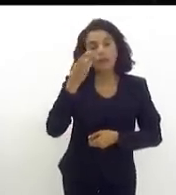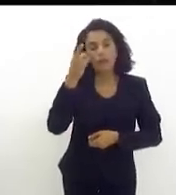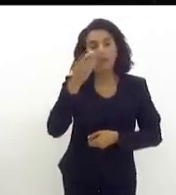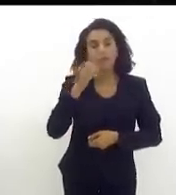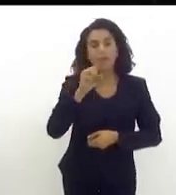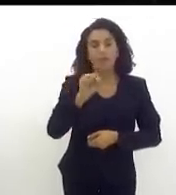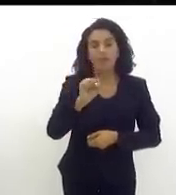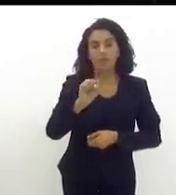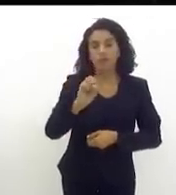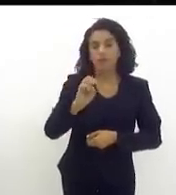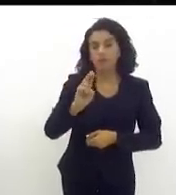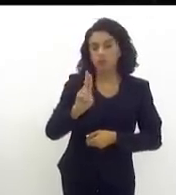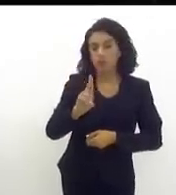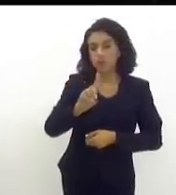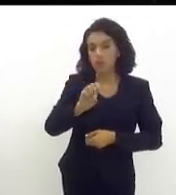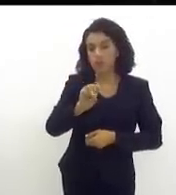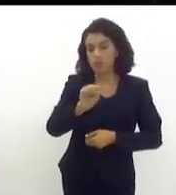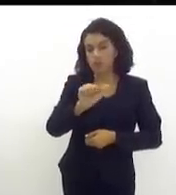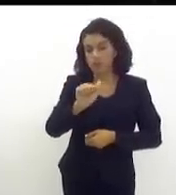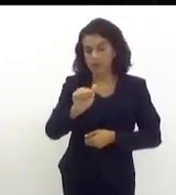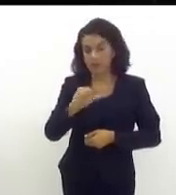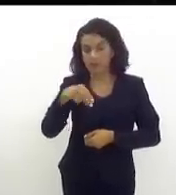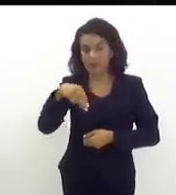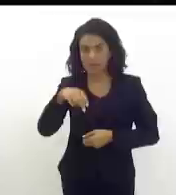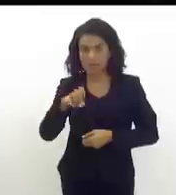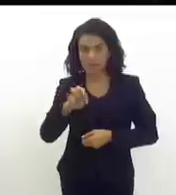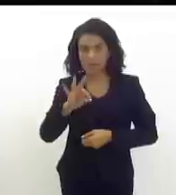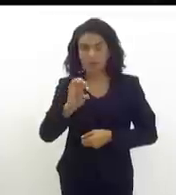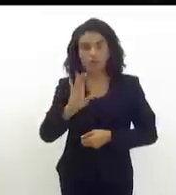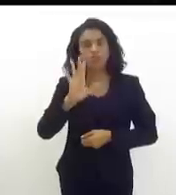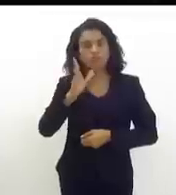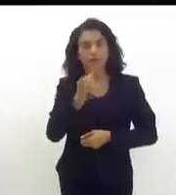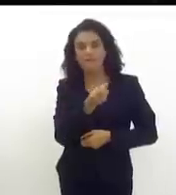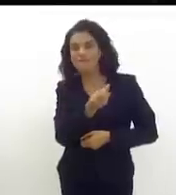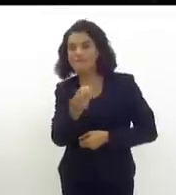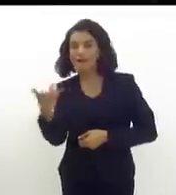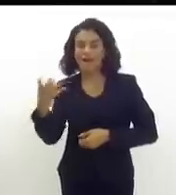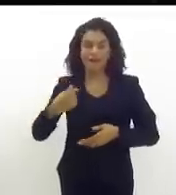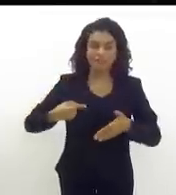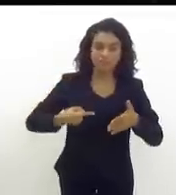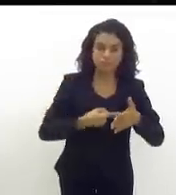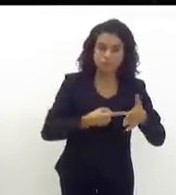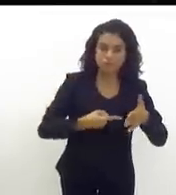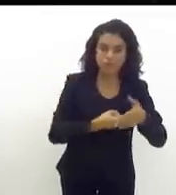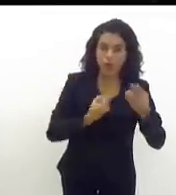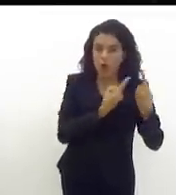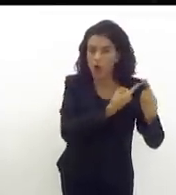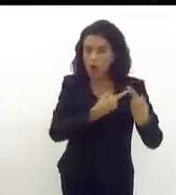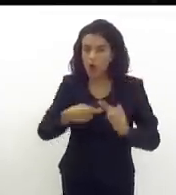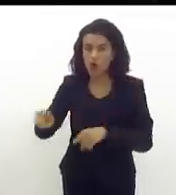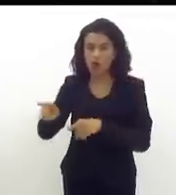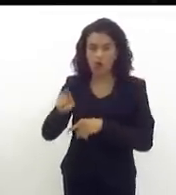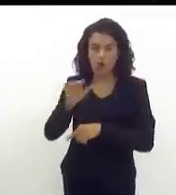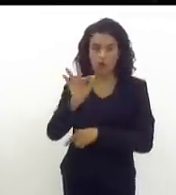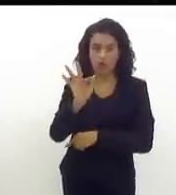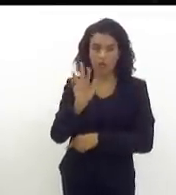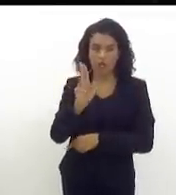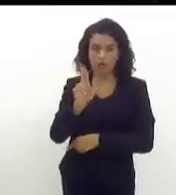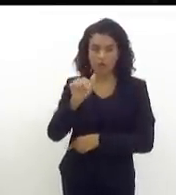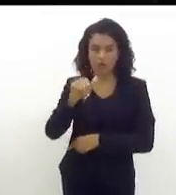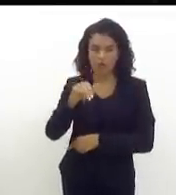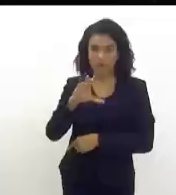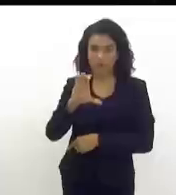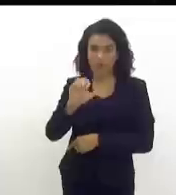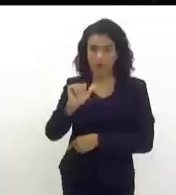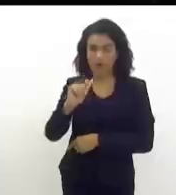Souza Neto já fez diversas denúncias contra funcap que Inclusive